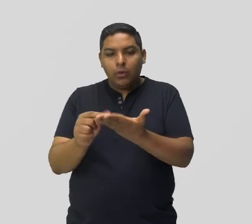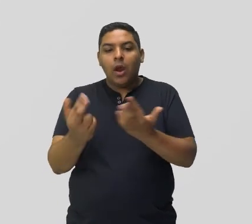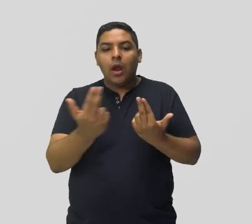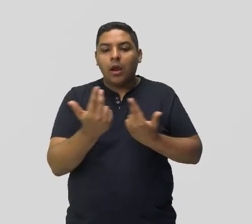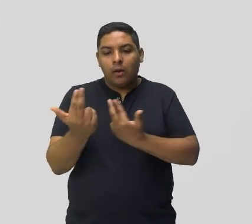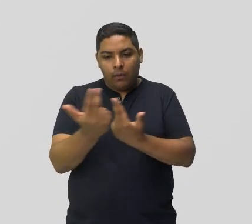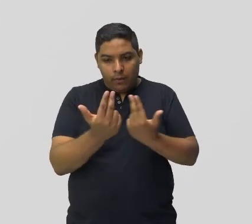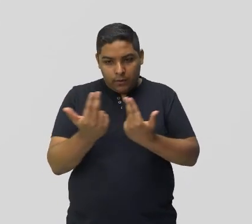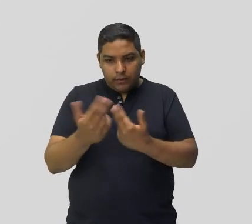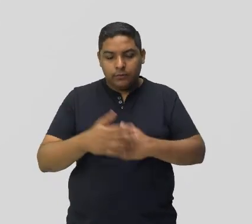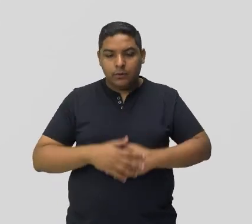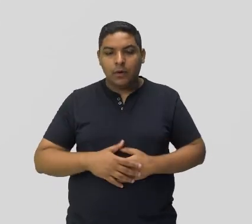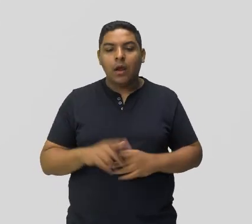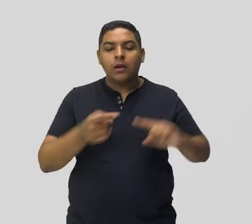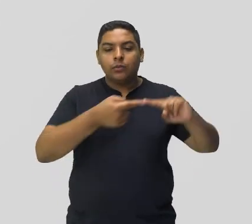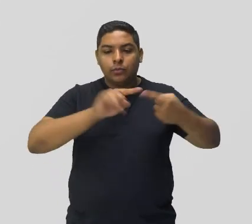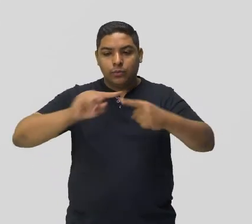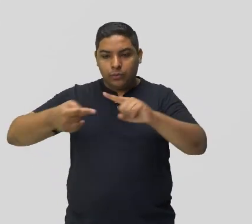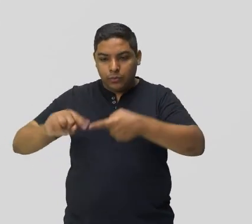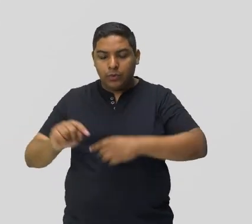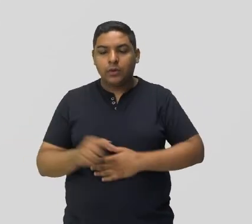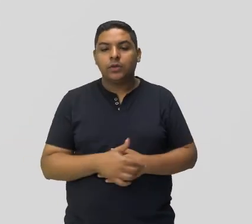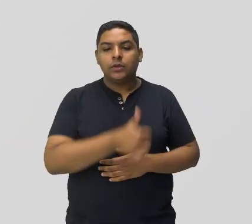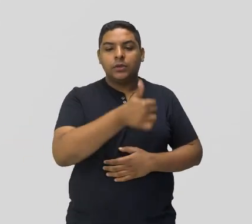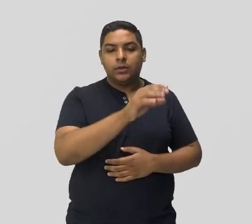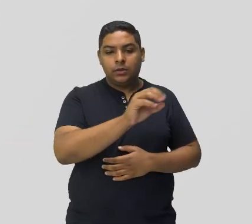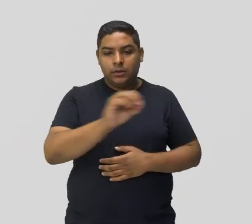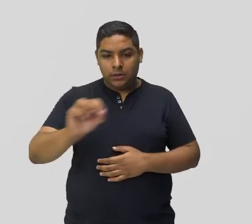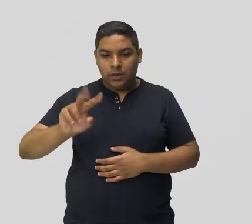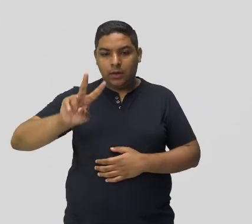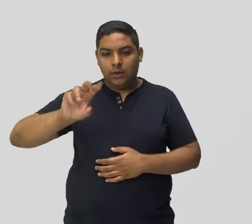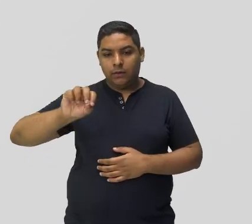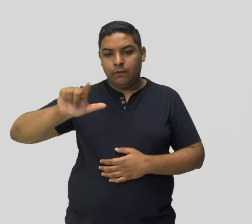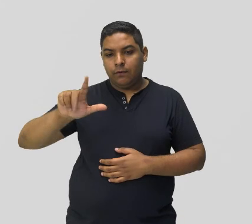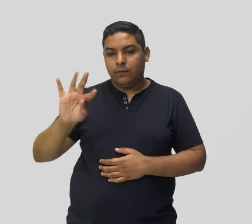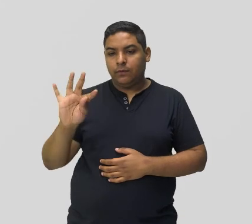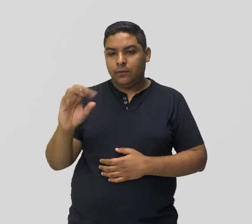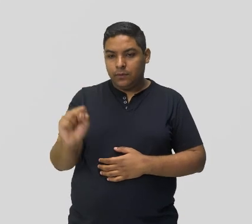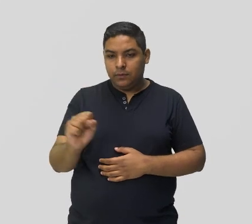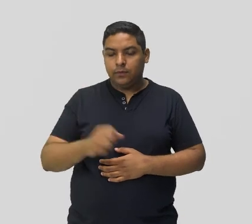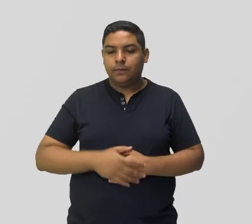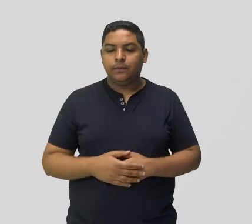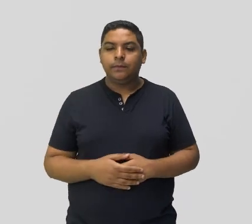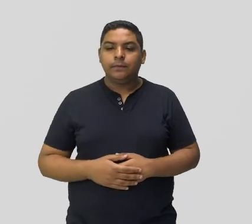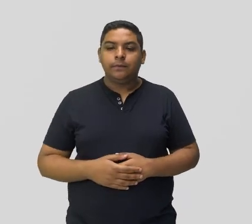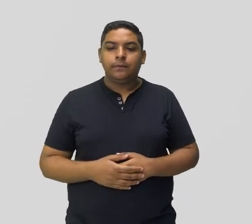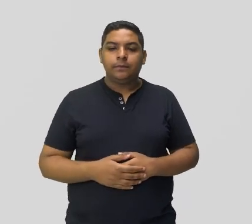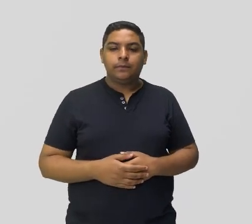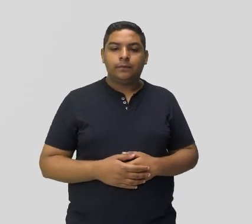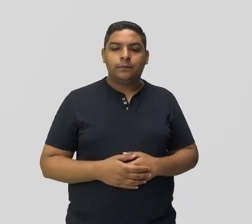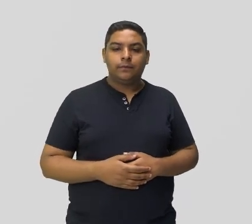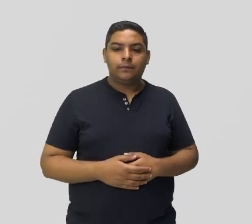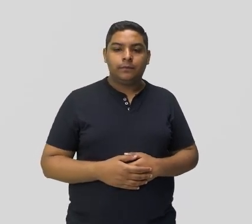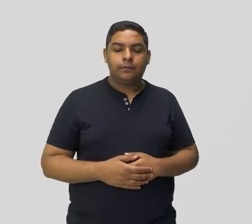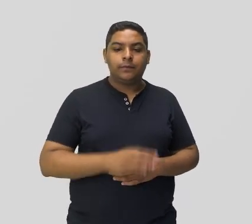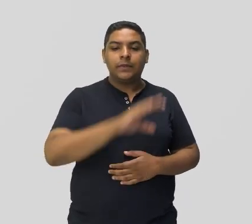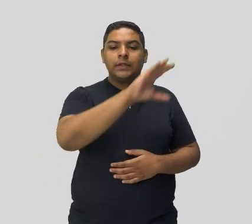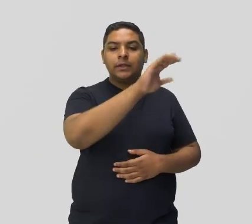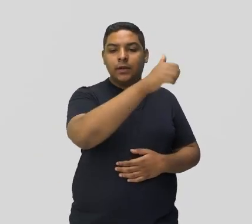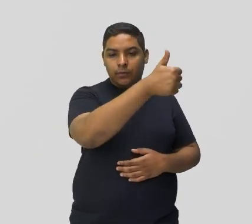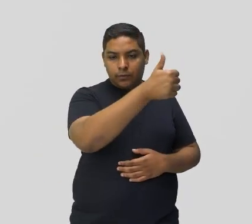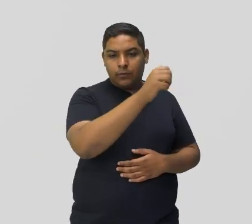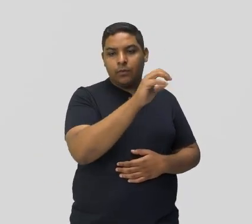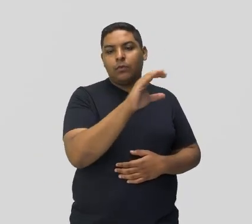uma diferença de potencial de 100 volts. Olha só. Então, nosso capacitor 1 é igual a 4 microfarads.